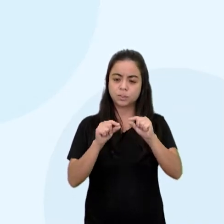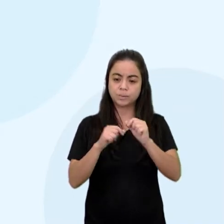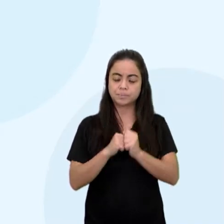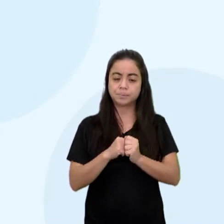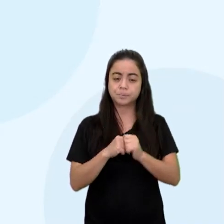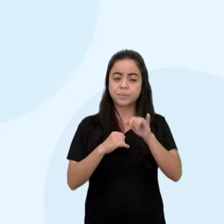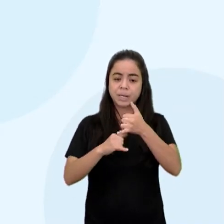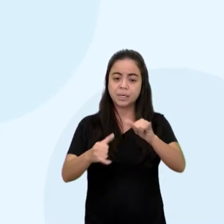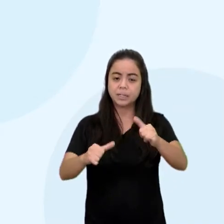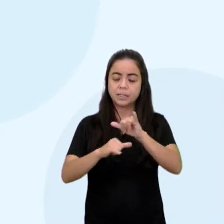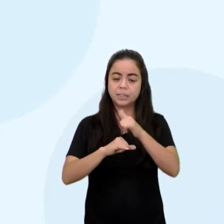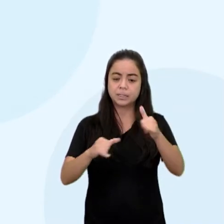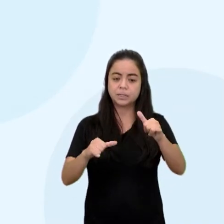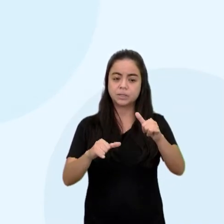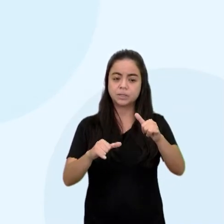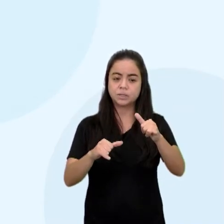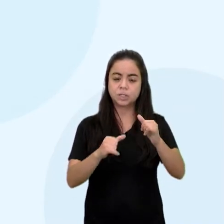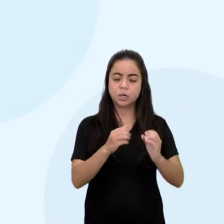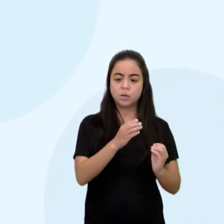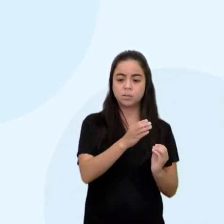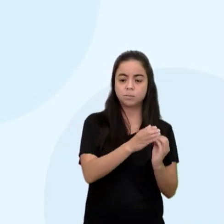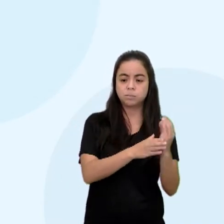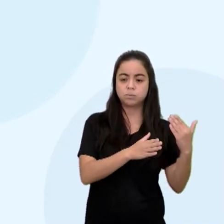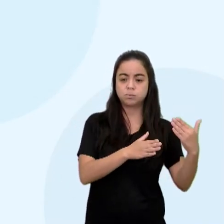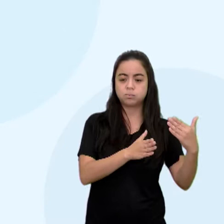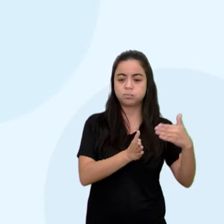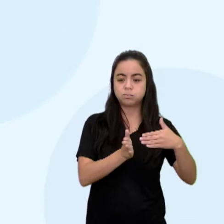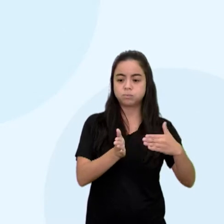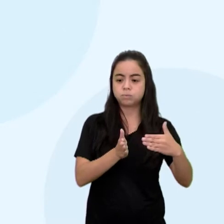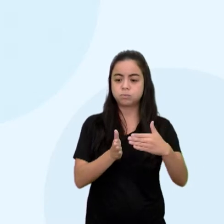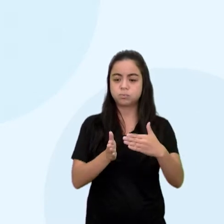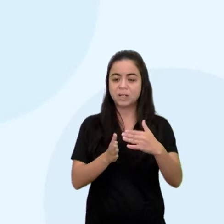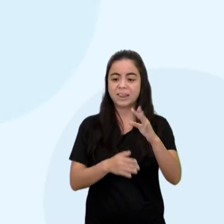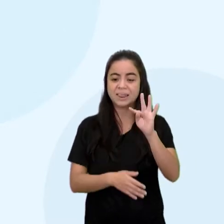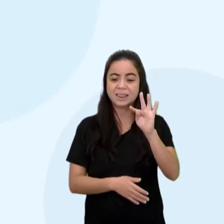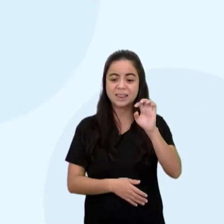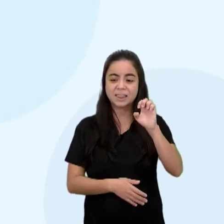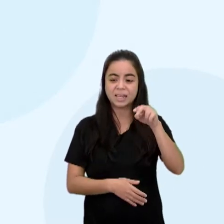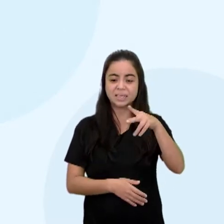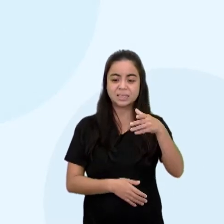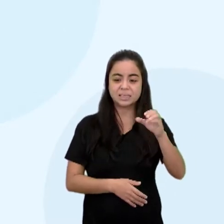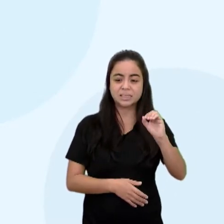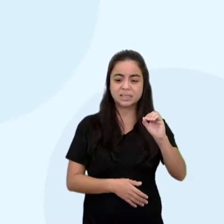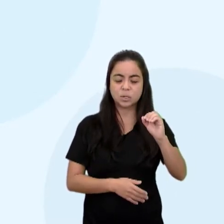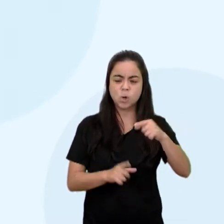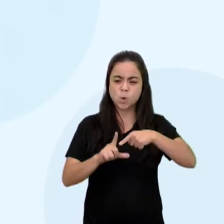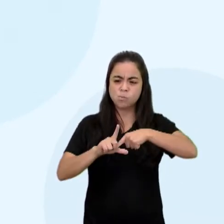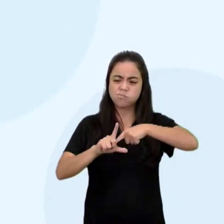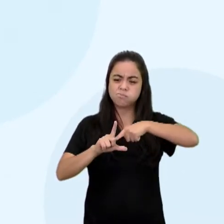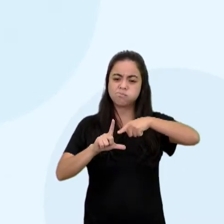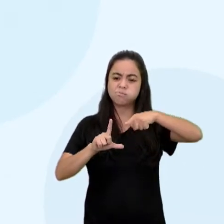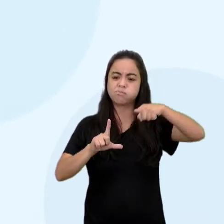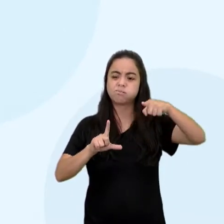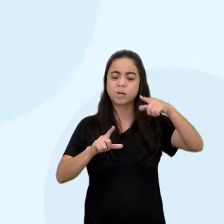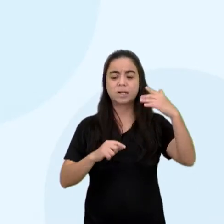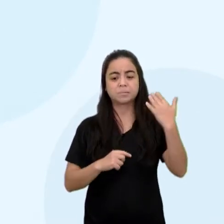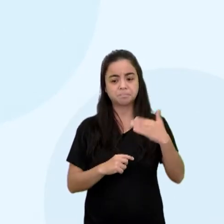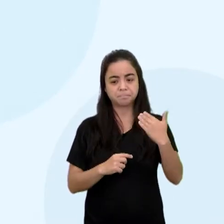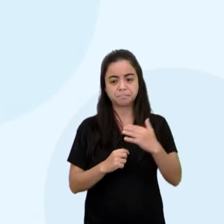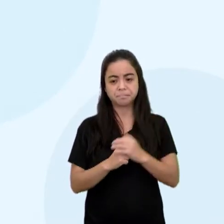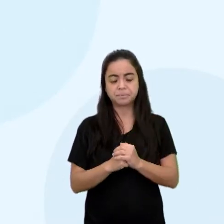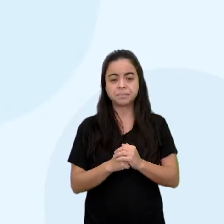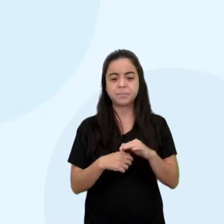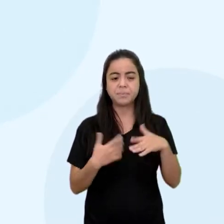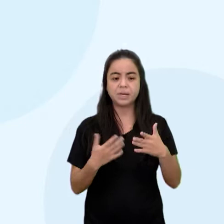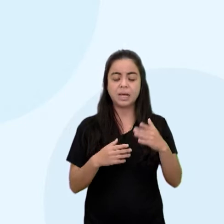essa eletricidade sai do gerador, ela sai com alta tensão. Na próxima aula a gente vai falar mais um pouco sobre essa